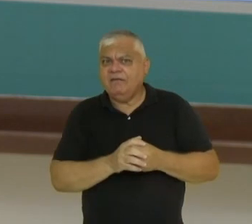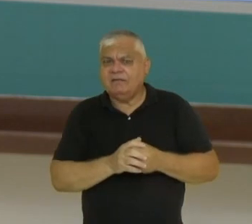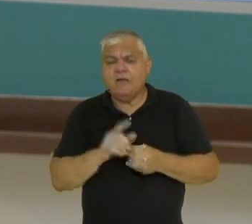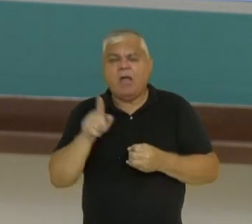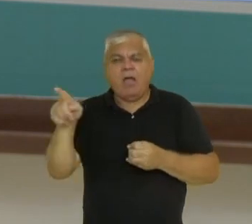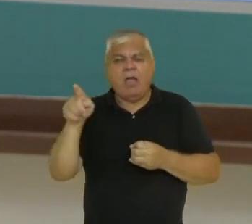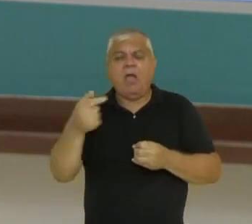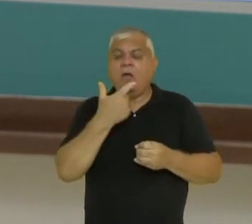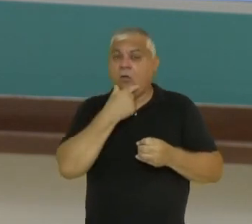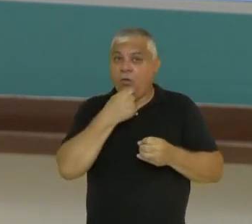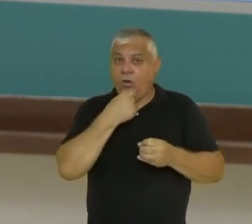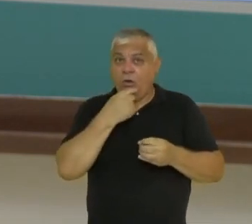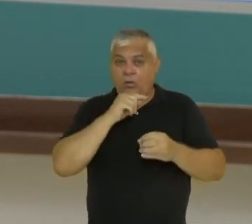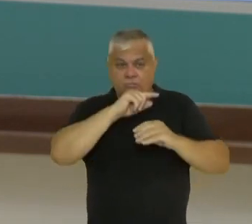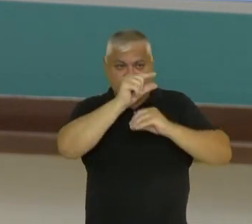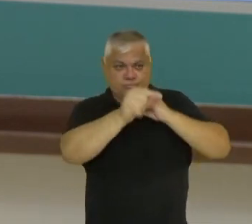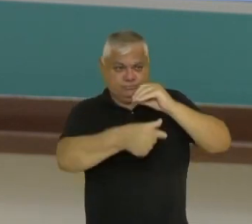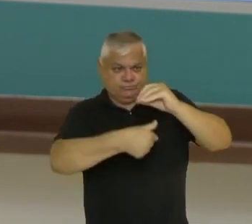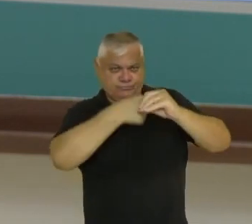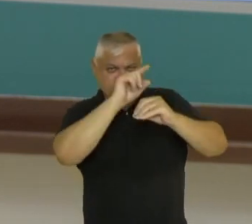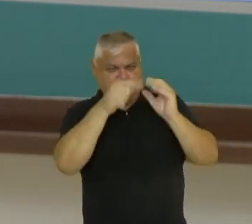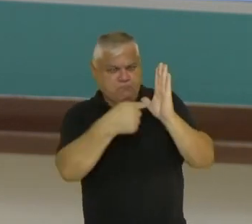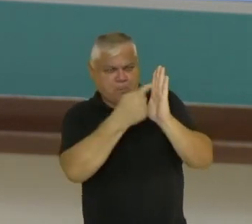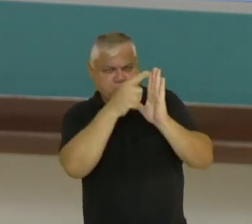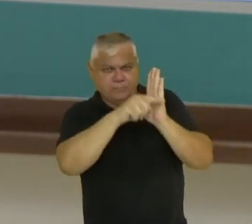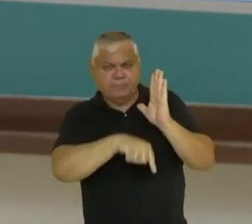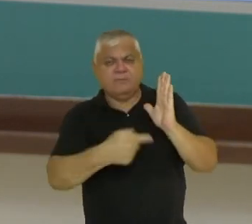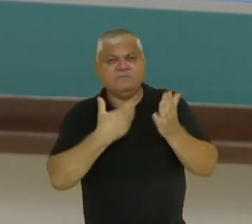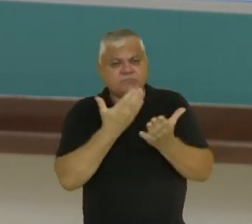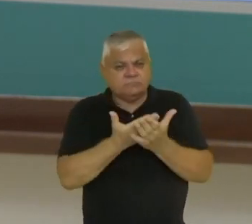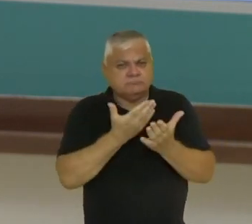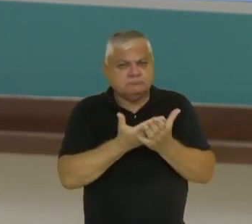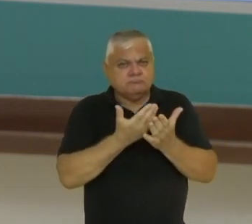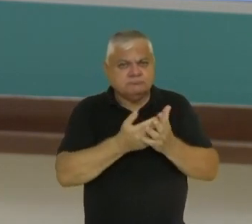Rutherford, o Bohr foi estudar ali mais sobre os elétrons.